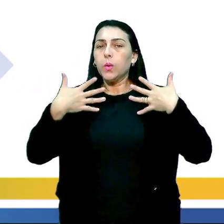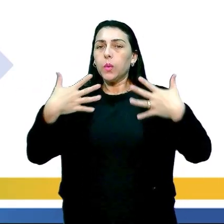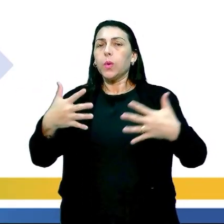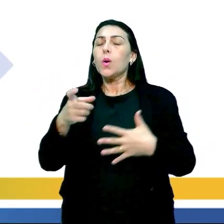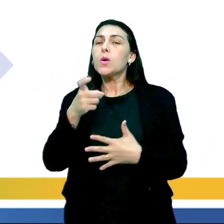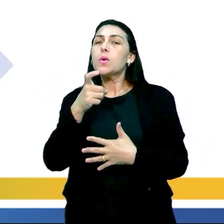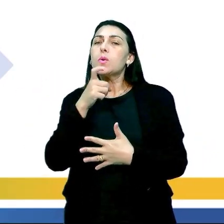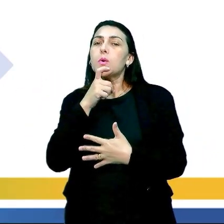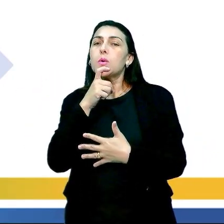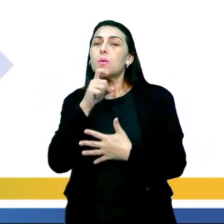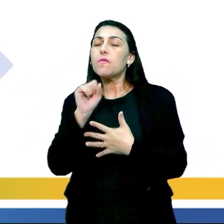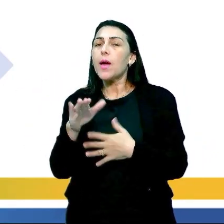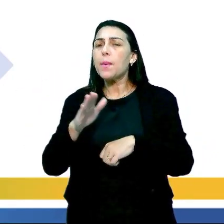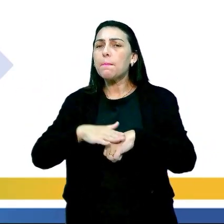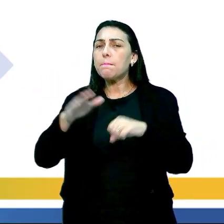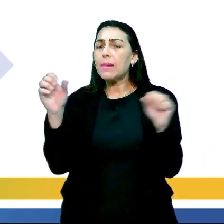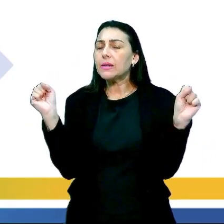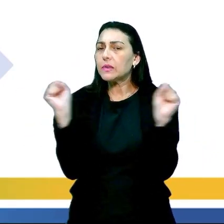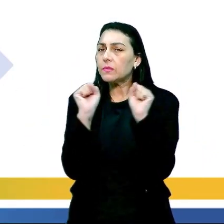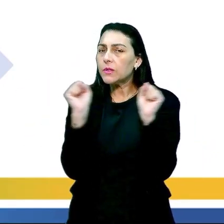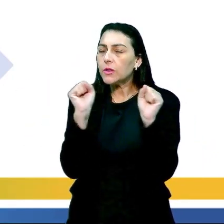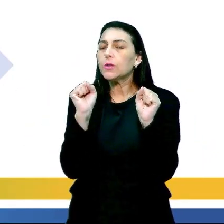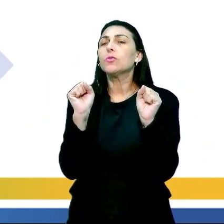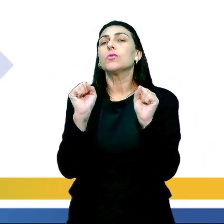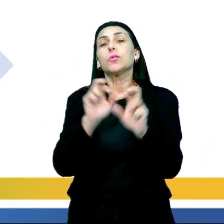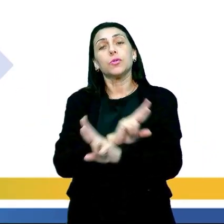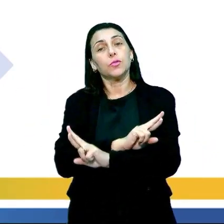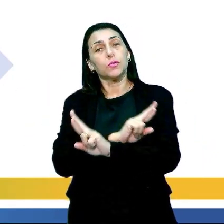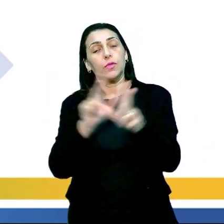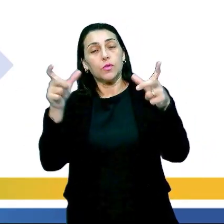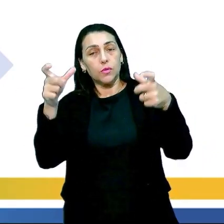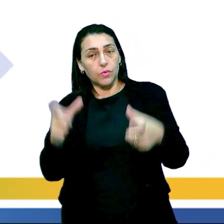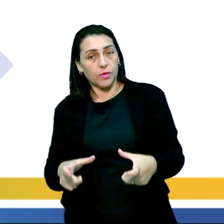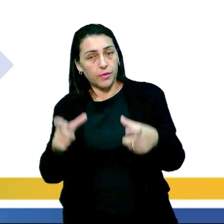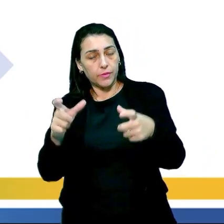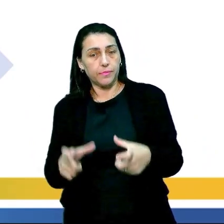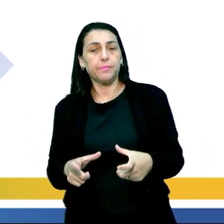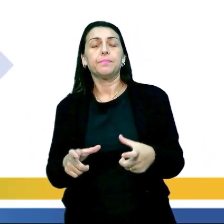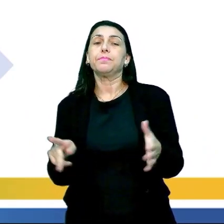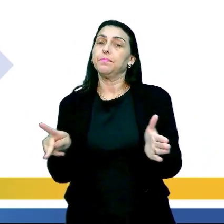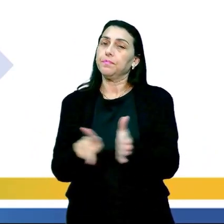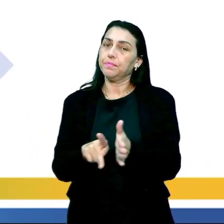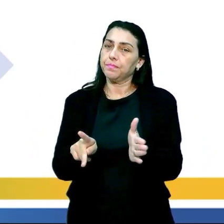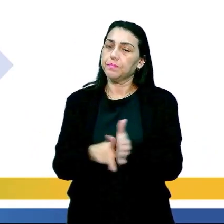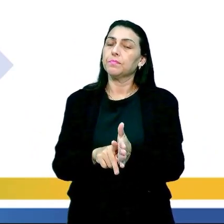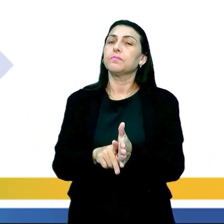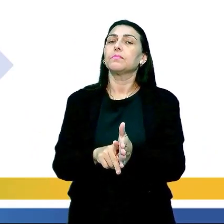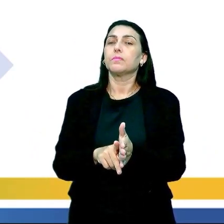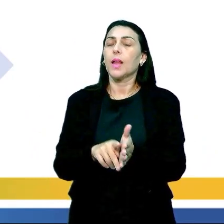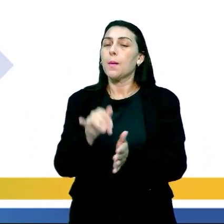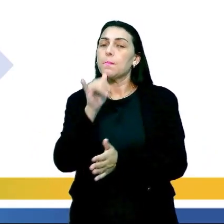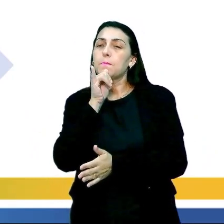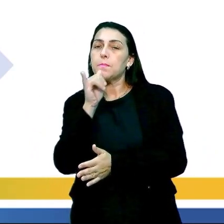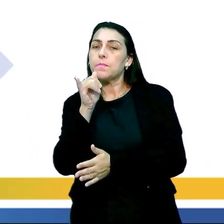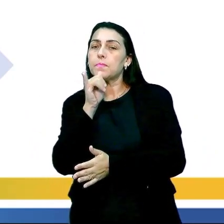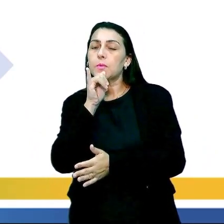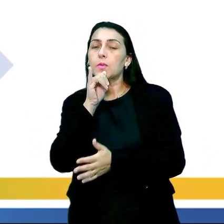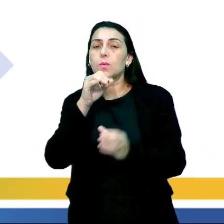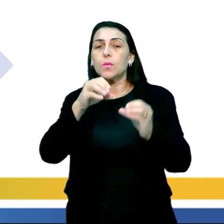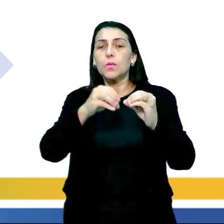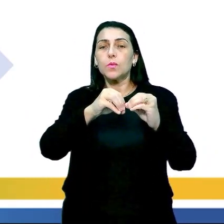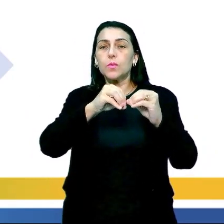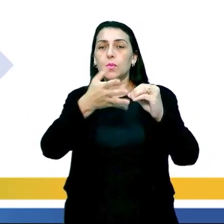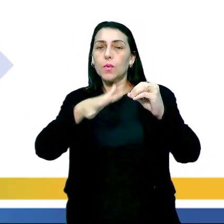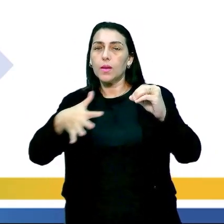inverno mais frio, justamente diferente dos lugares que são situados ali próximo, por exemplo, dos